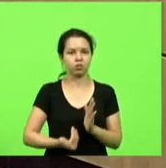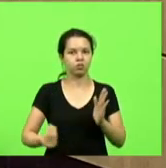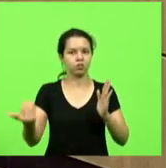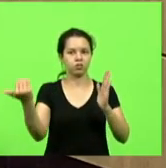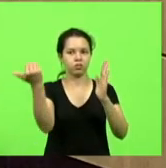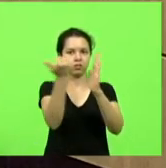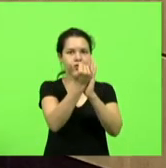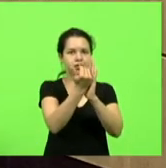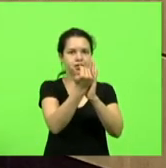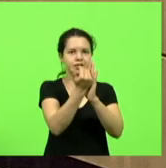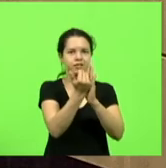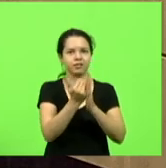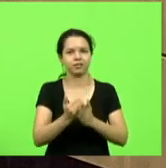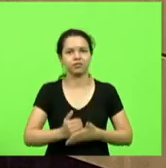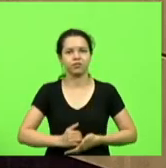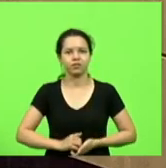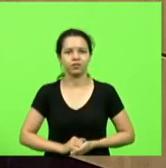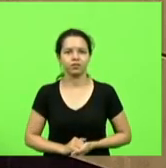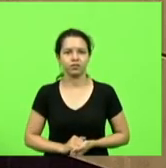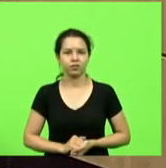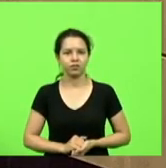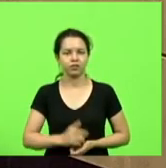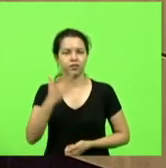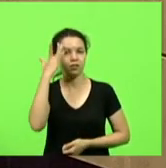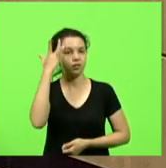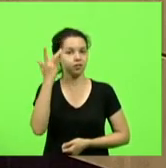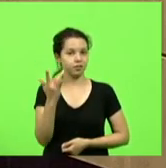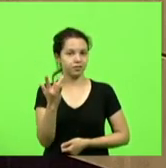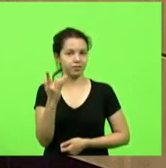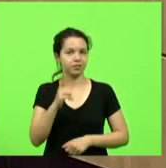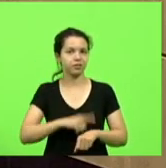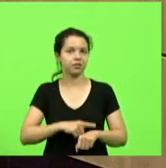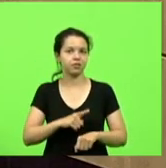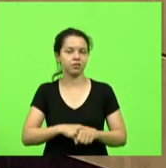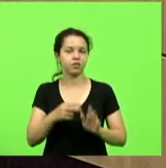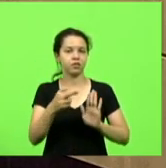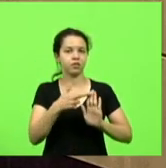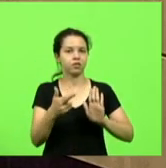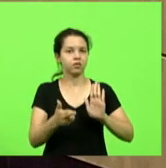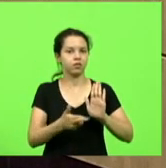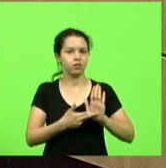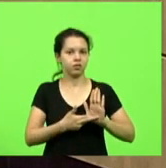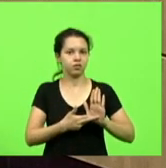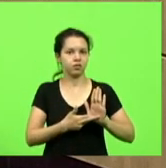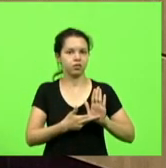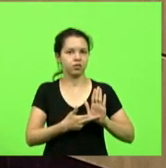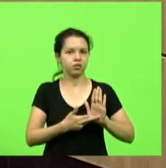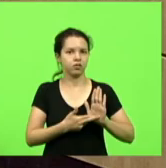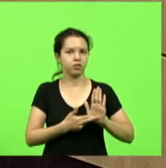extraordinária para amanhã no horário regimental. Está encerrada a presente sessão.